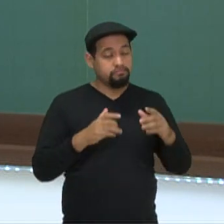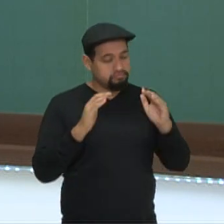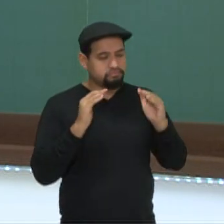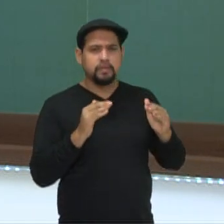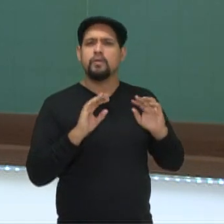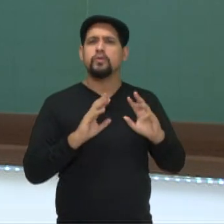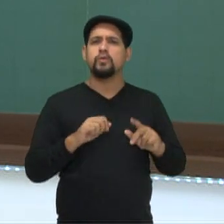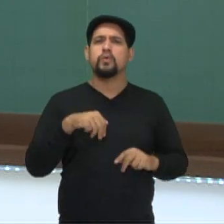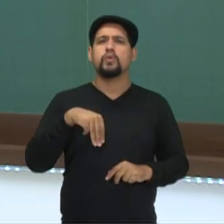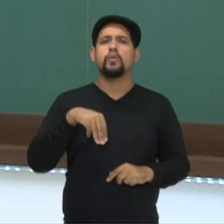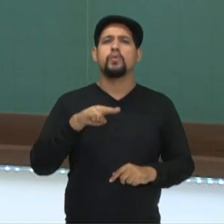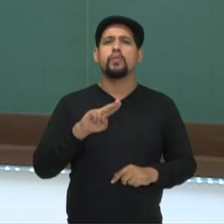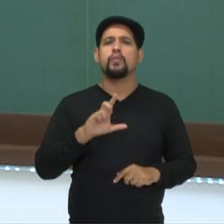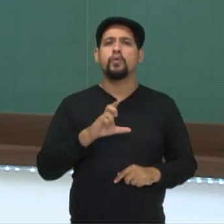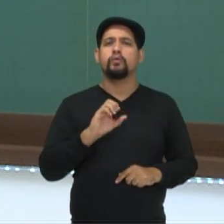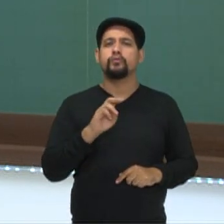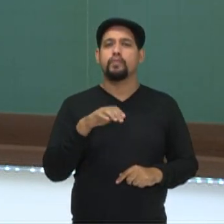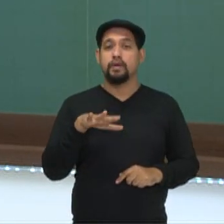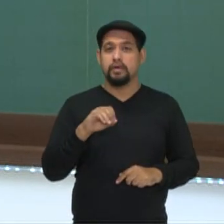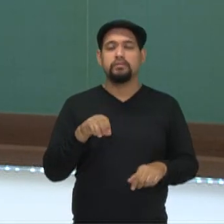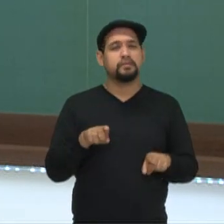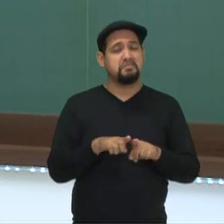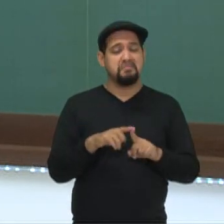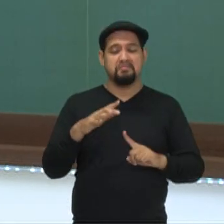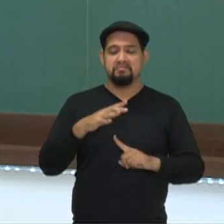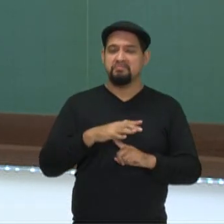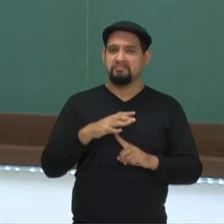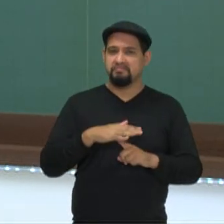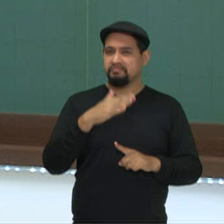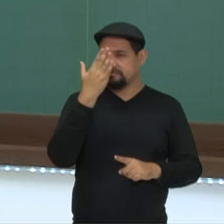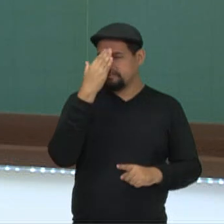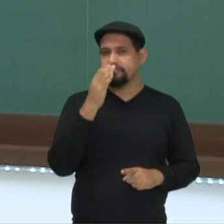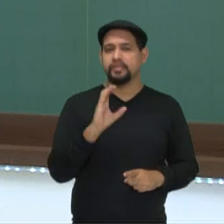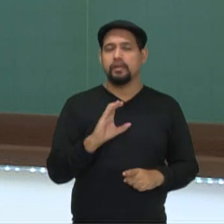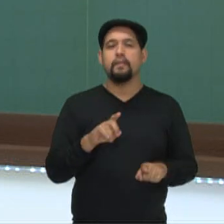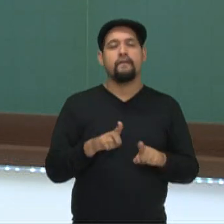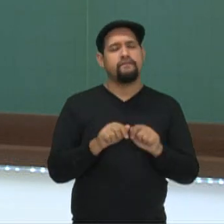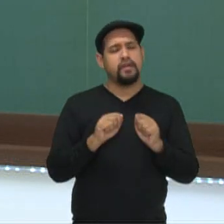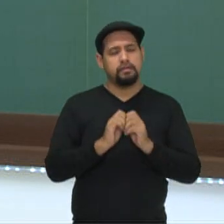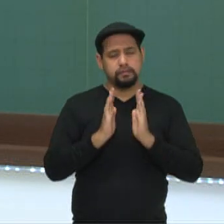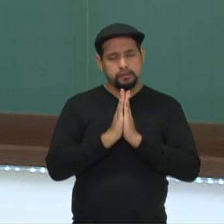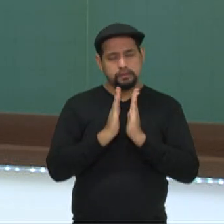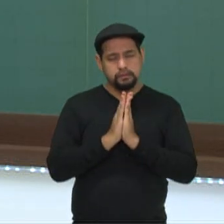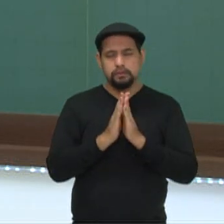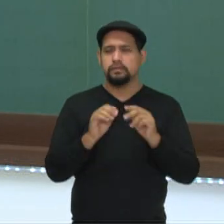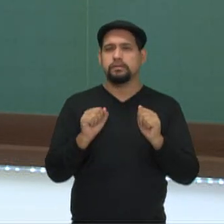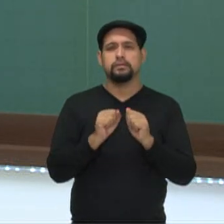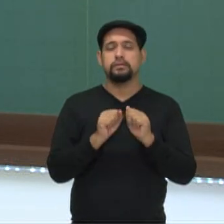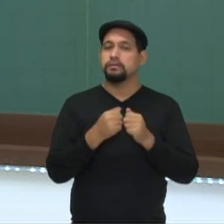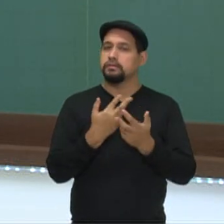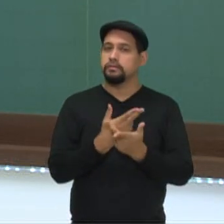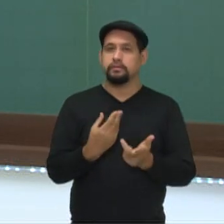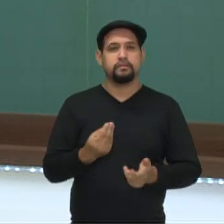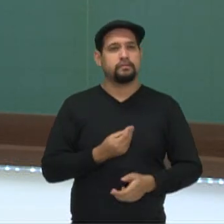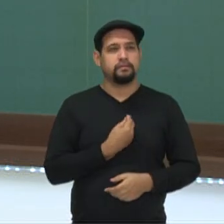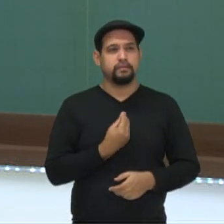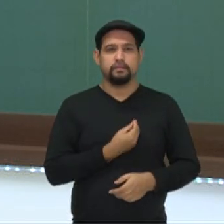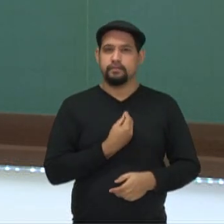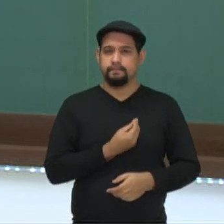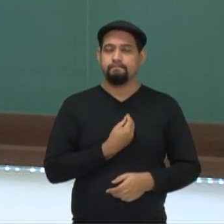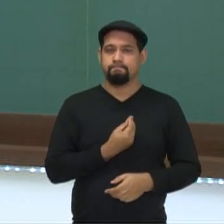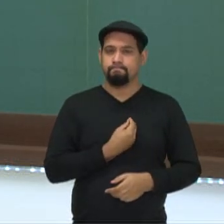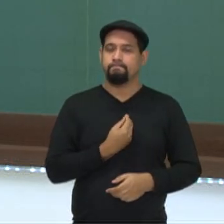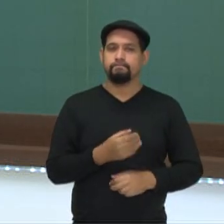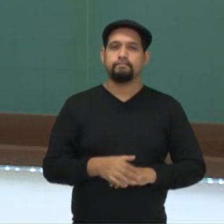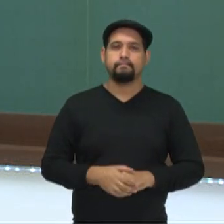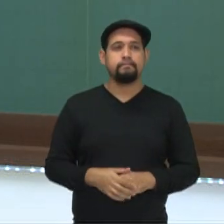do mundo inteiro, mas aqui do Paraná, de Curitiba, aqui eles fazem suas orações, suas preces e vivem o seu